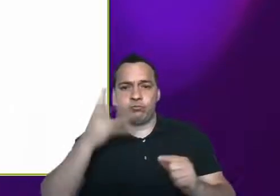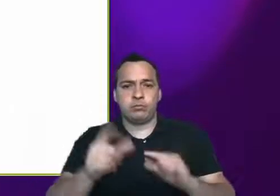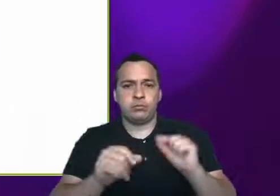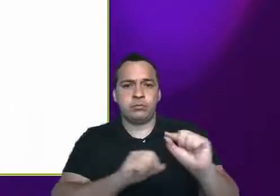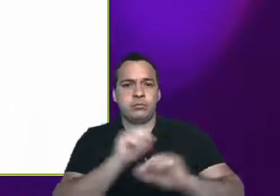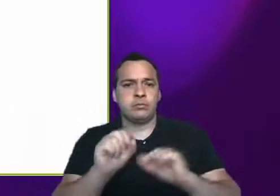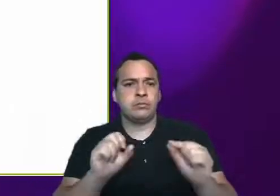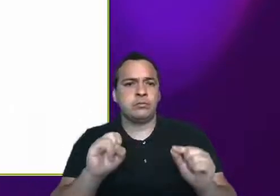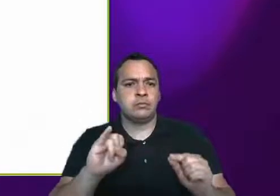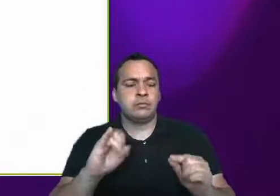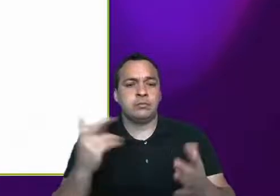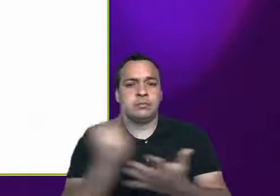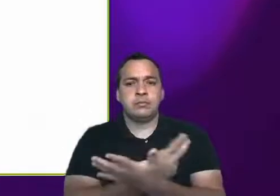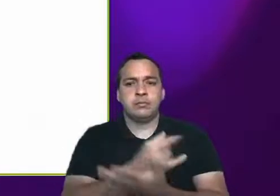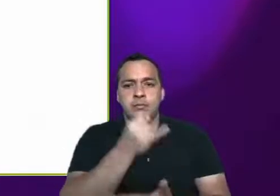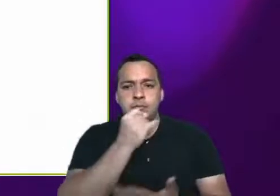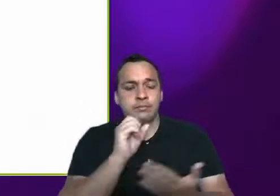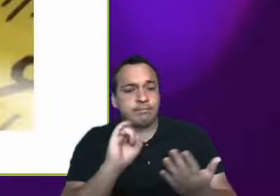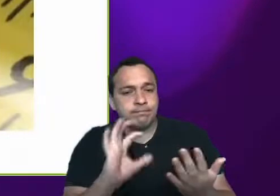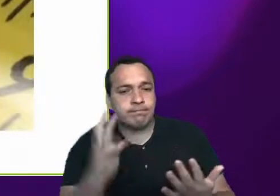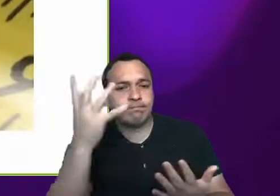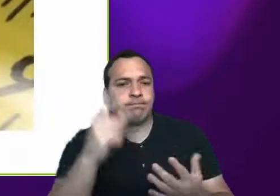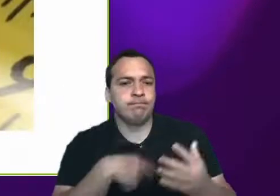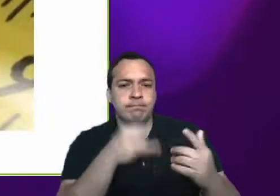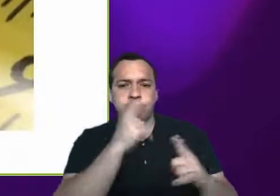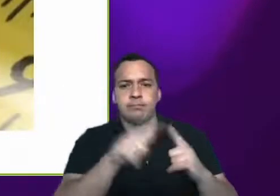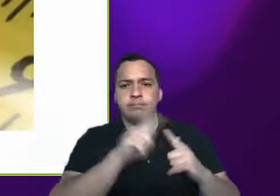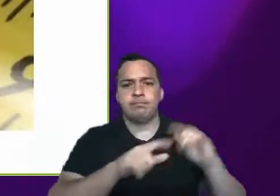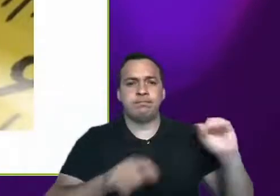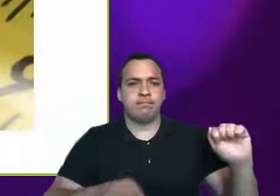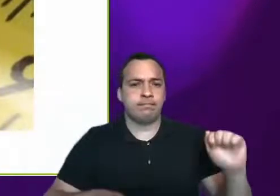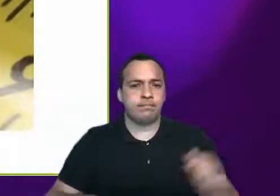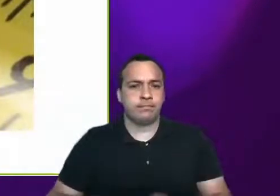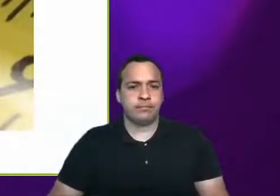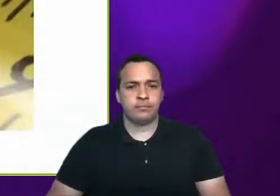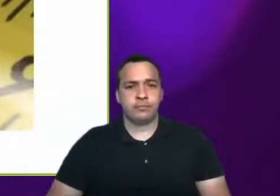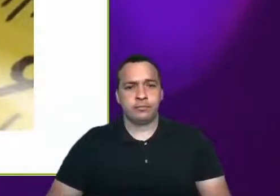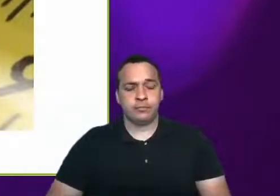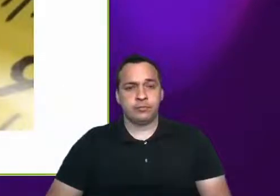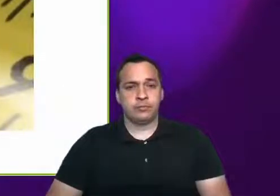àquilo que nós decidimos quando nos encontramos numa situação A.